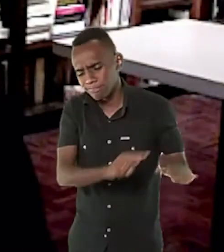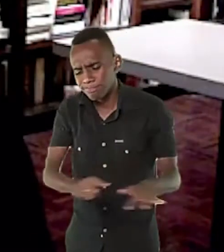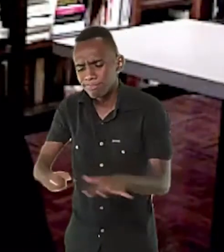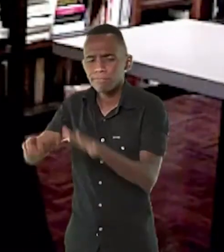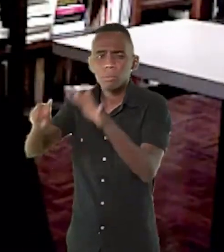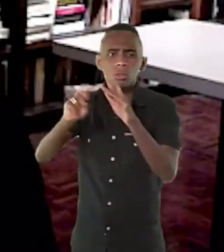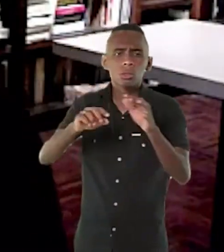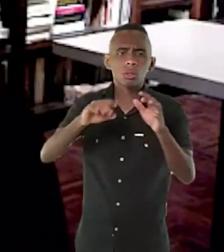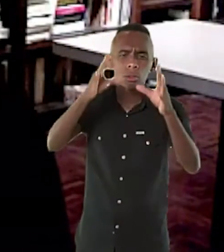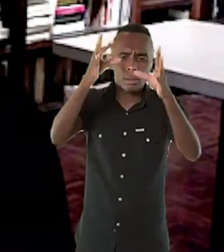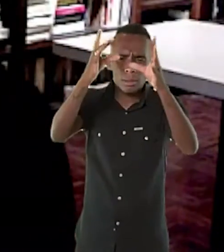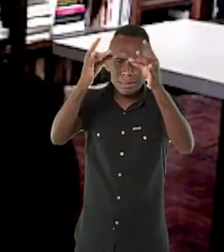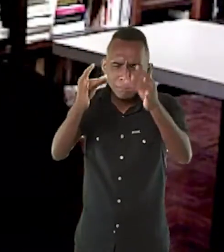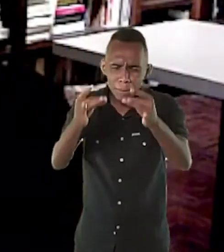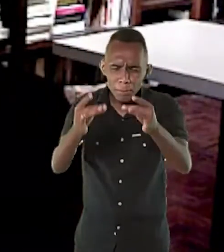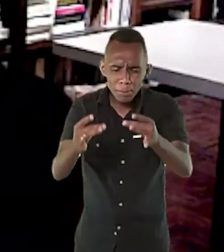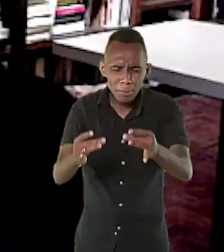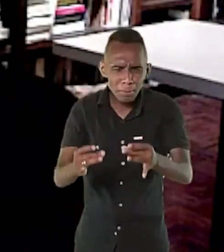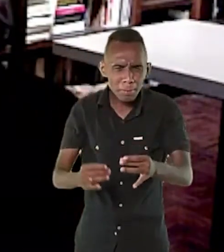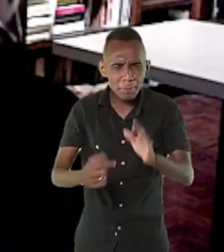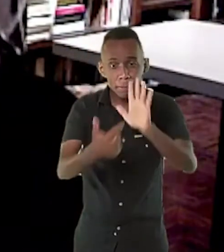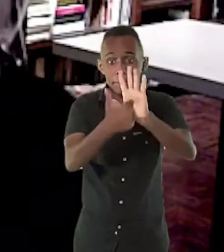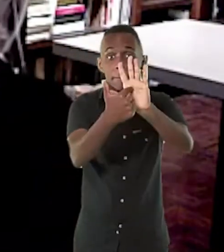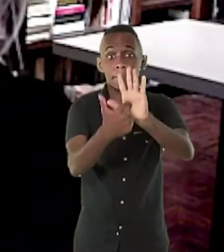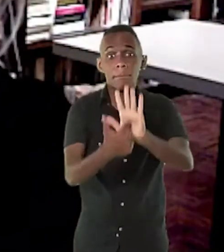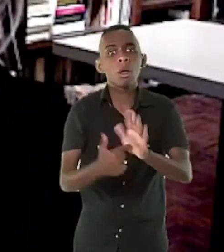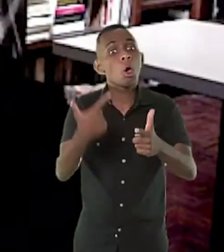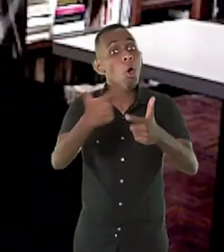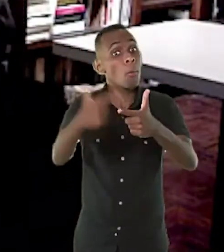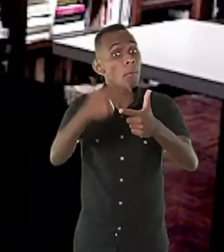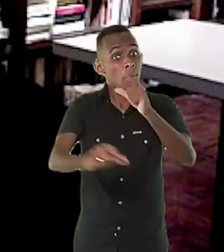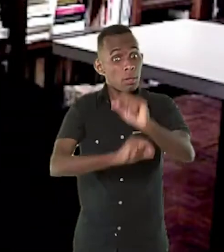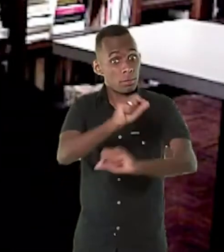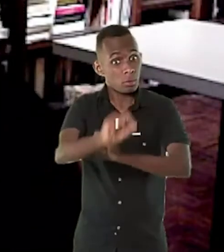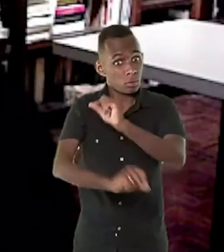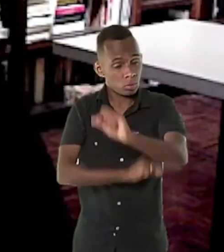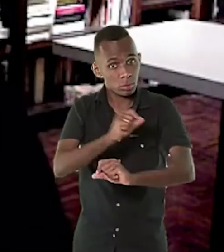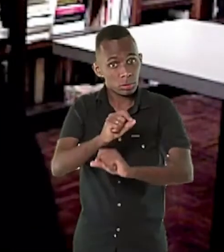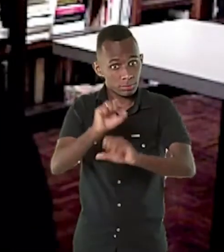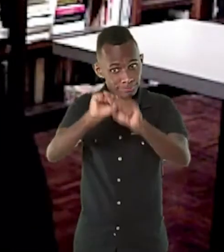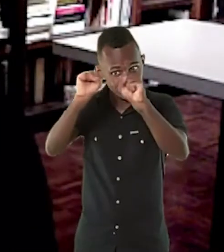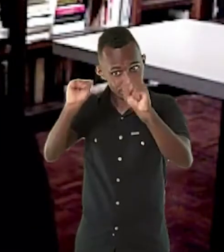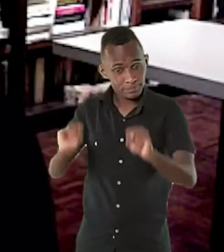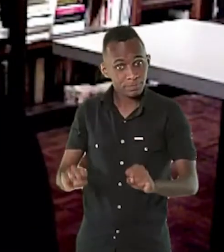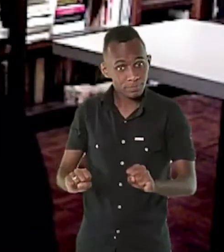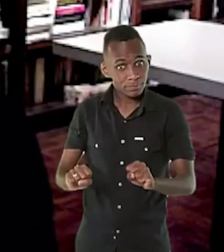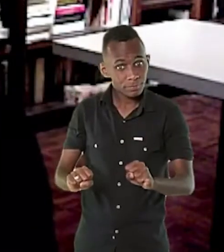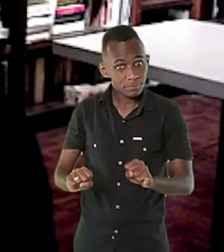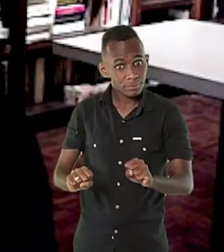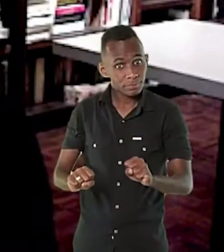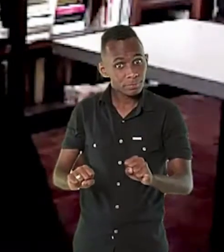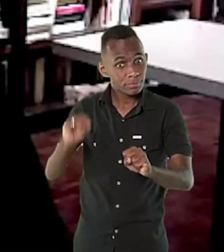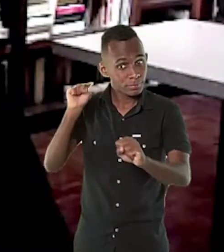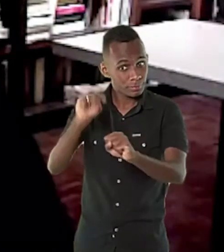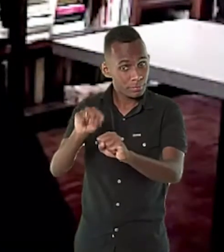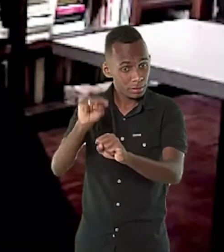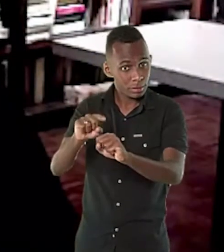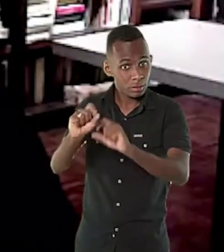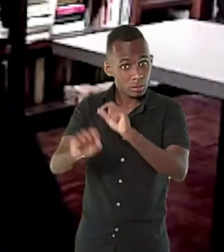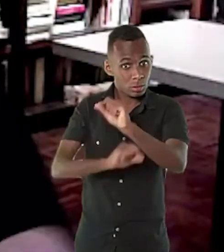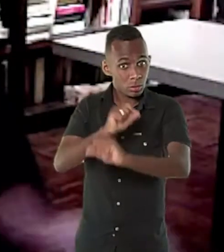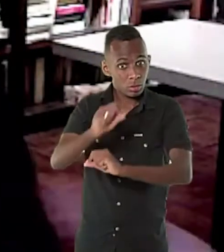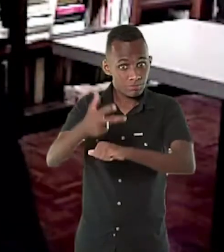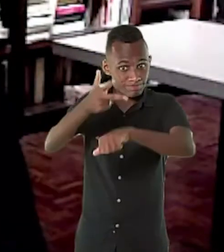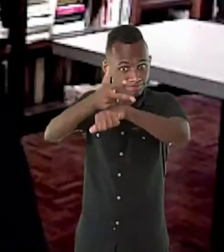vincular com uma série de coisas. Qual é o problema desse sistema? Ele é relacional.